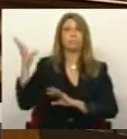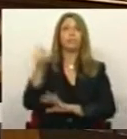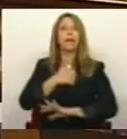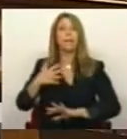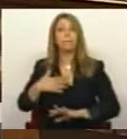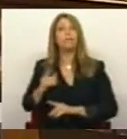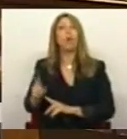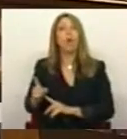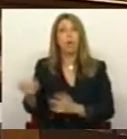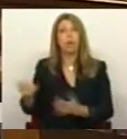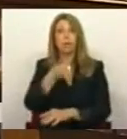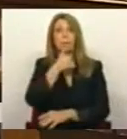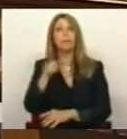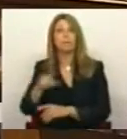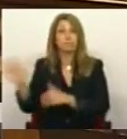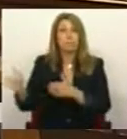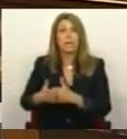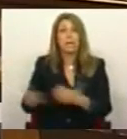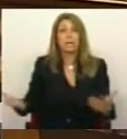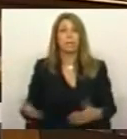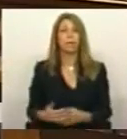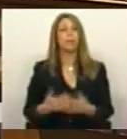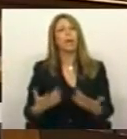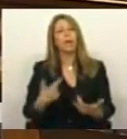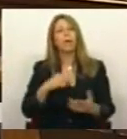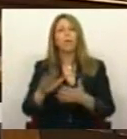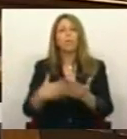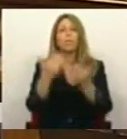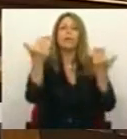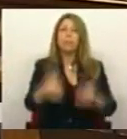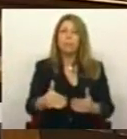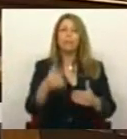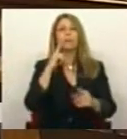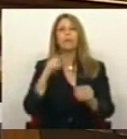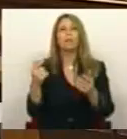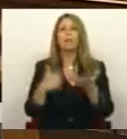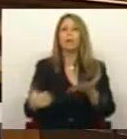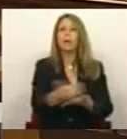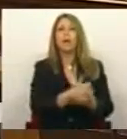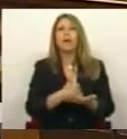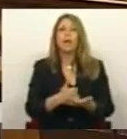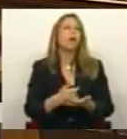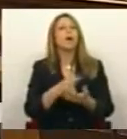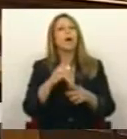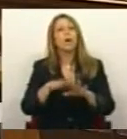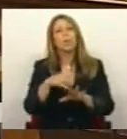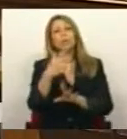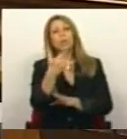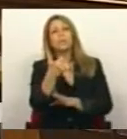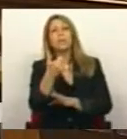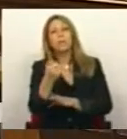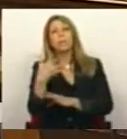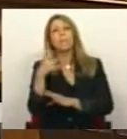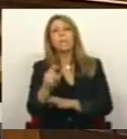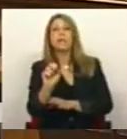saída que não seja o encerramento e, por isso, propomos que o limite de faturação para acesso a esse apoio se situe nos 250 mil euros por